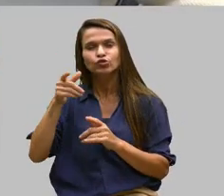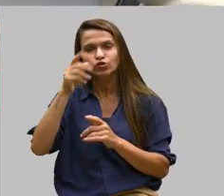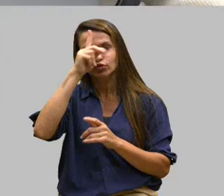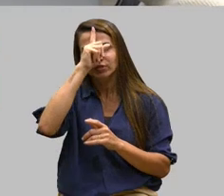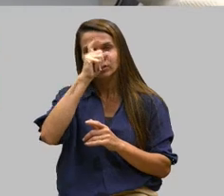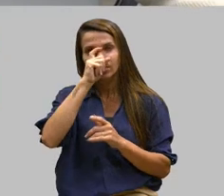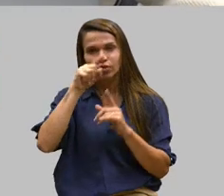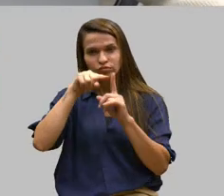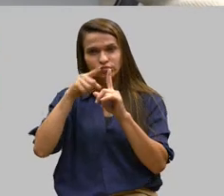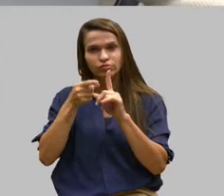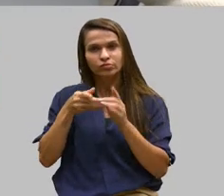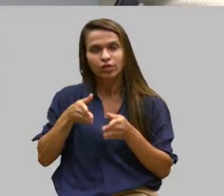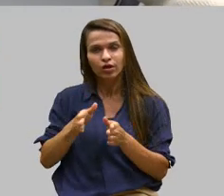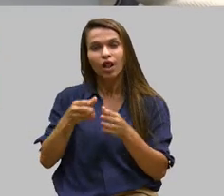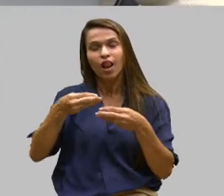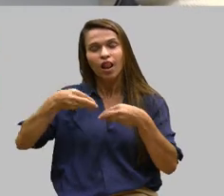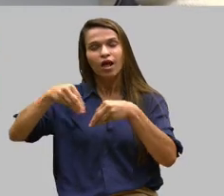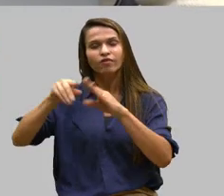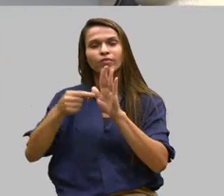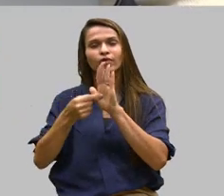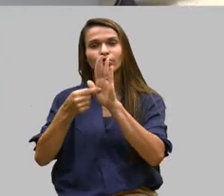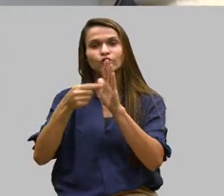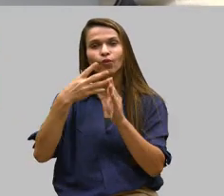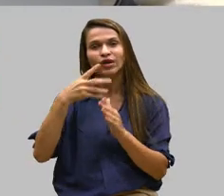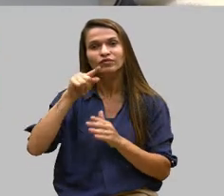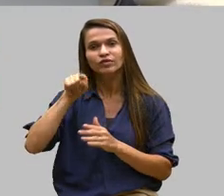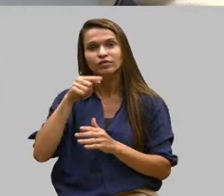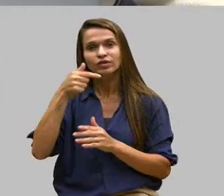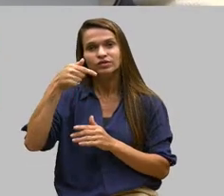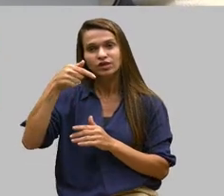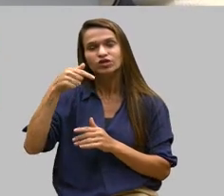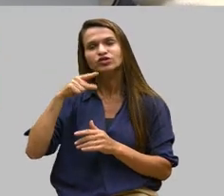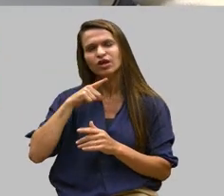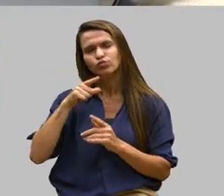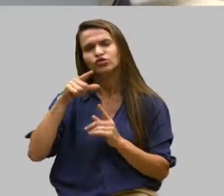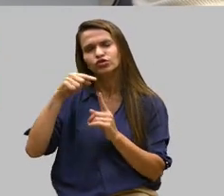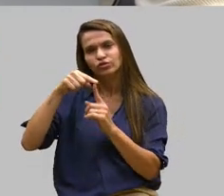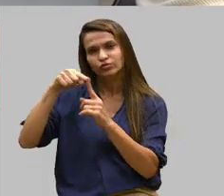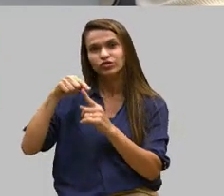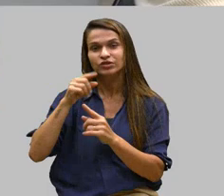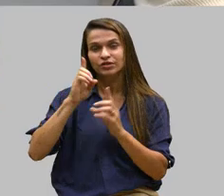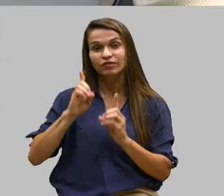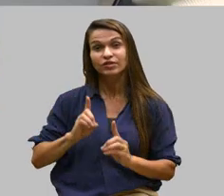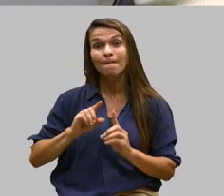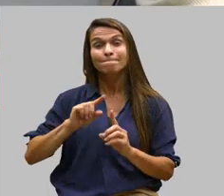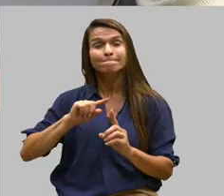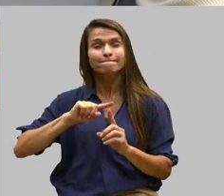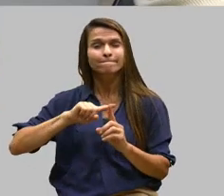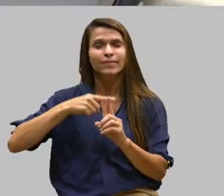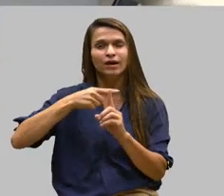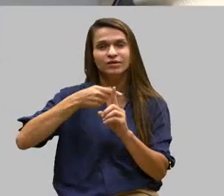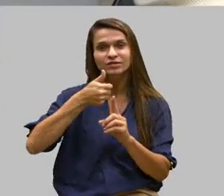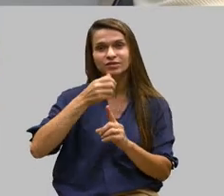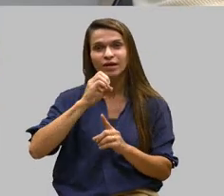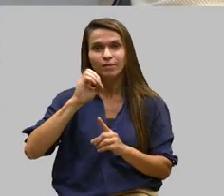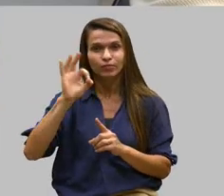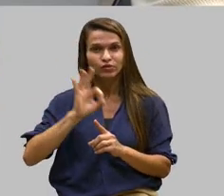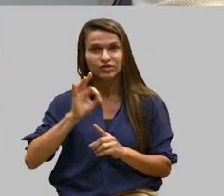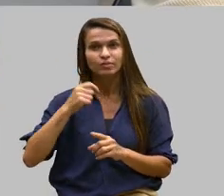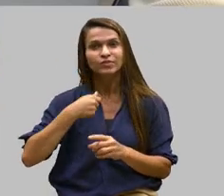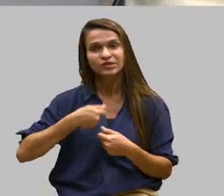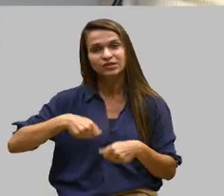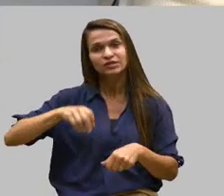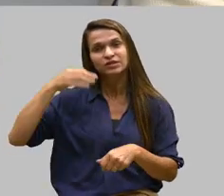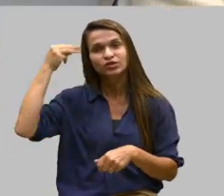pessoas humanas que 4,7% em algum tipo de deficiência mas 100% tem que ter sonhos e